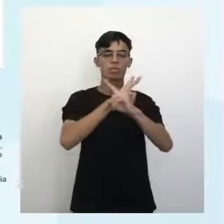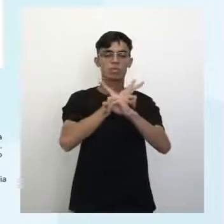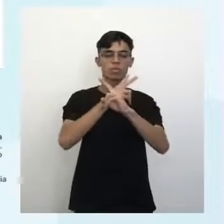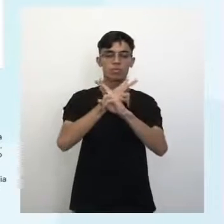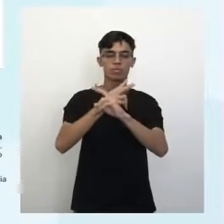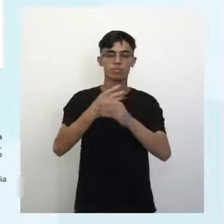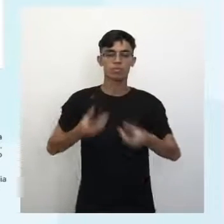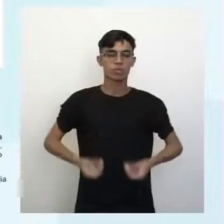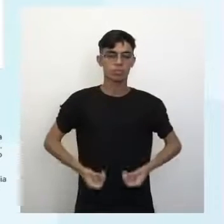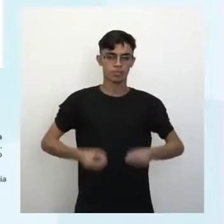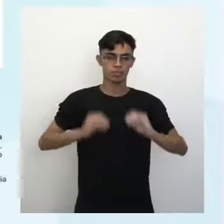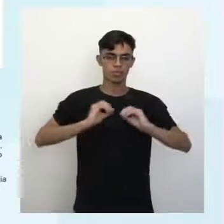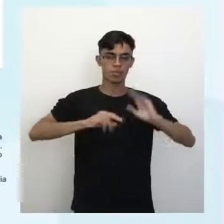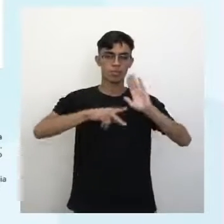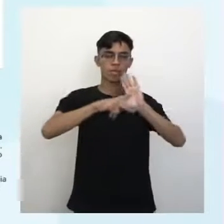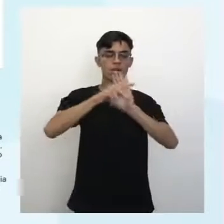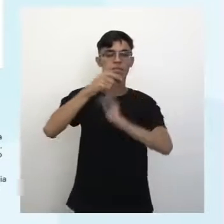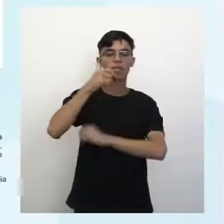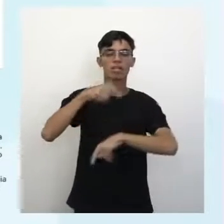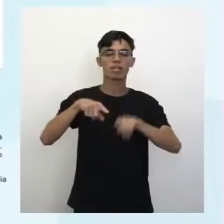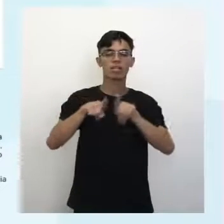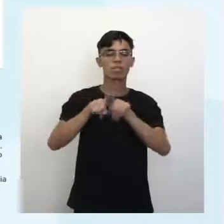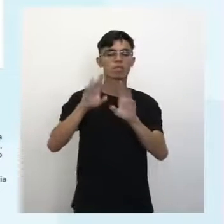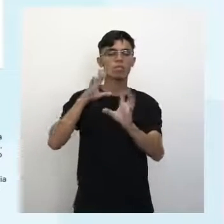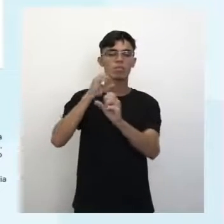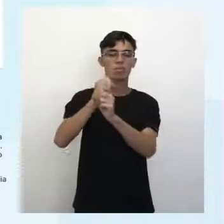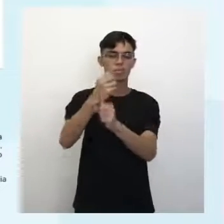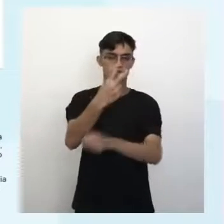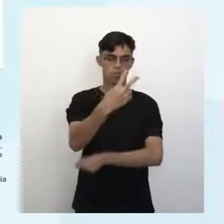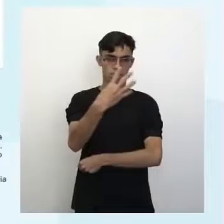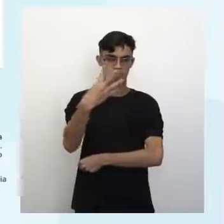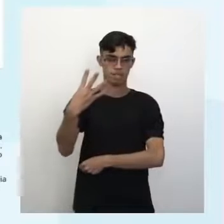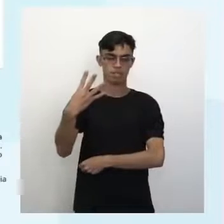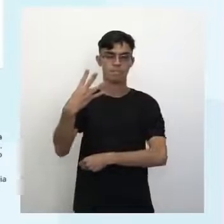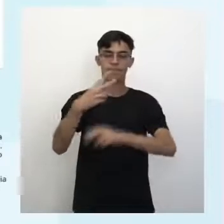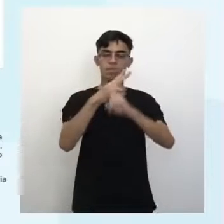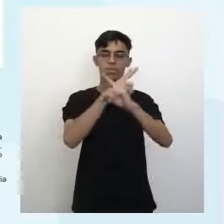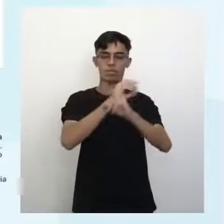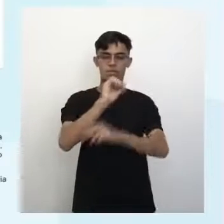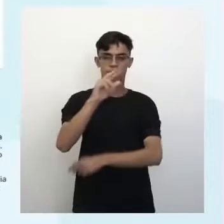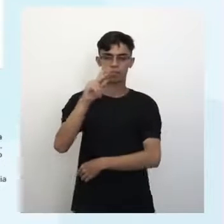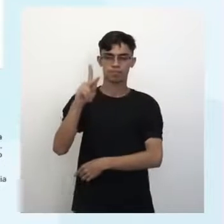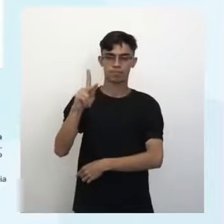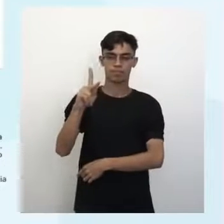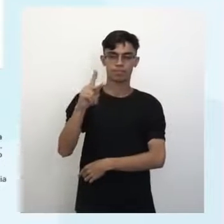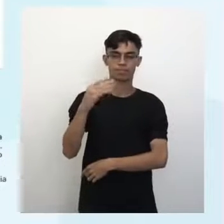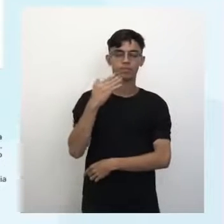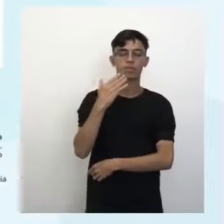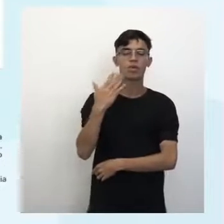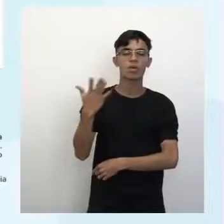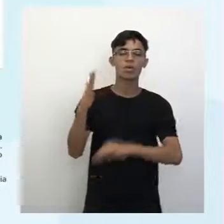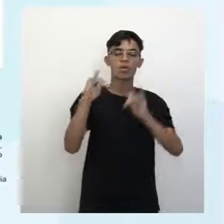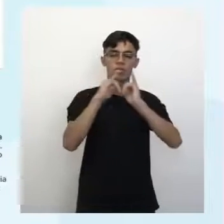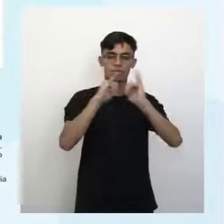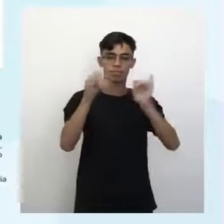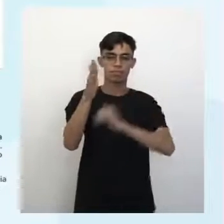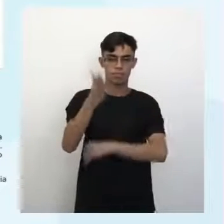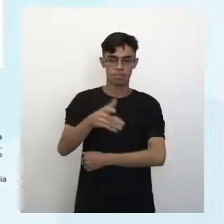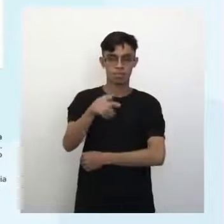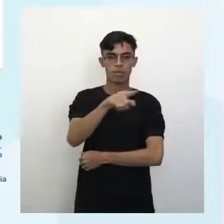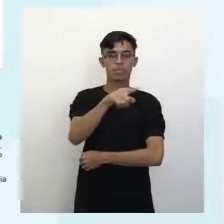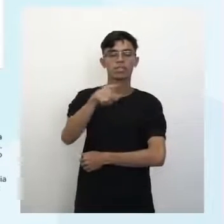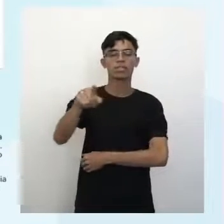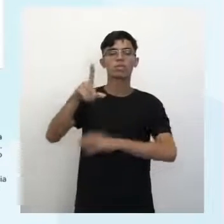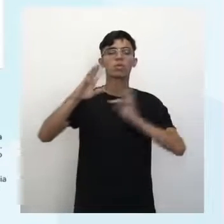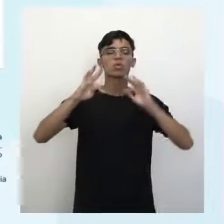o gameta feminino, também terá 23 cromossomos, tá bom? Bom, mas eu falei para vocês que todo